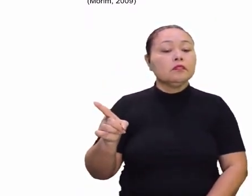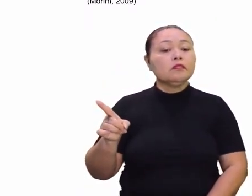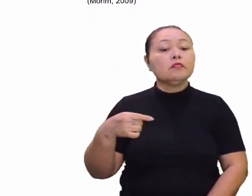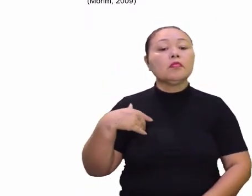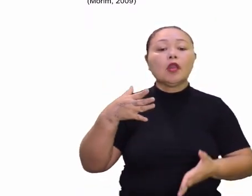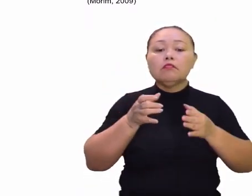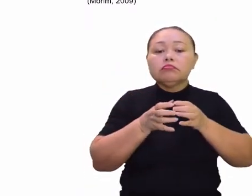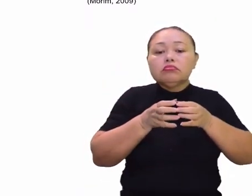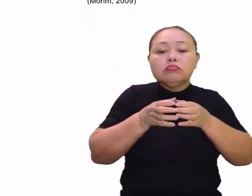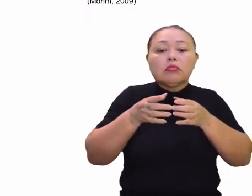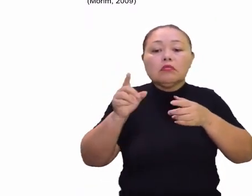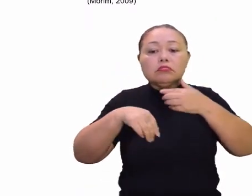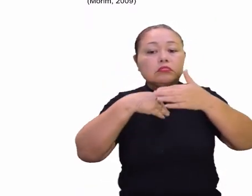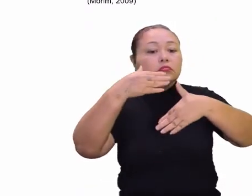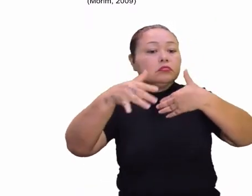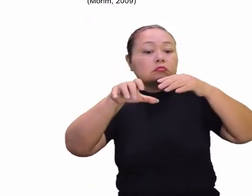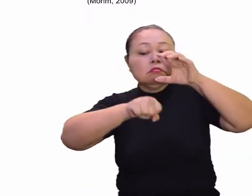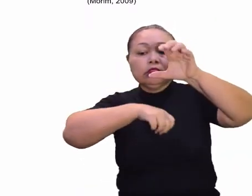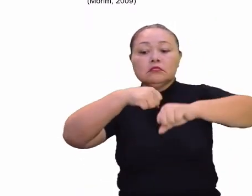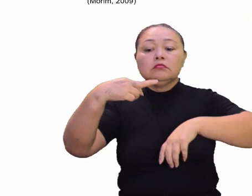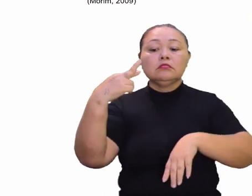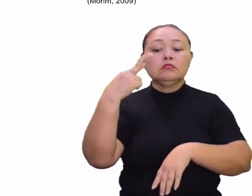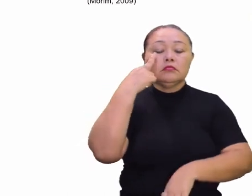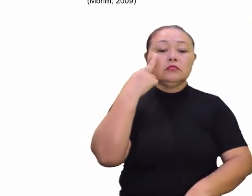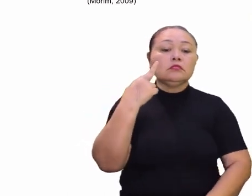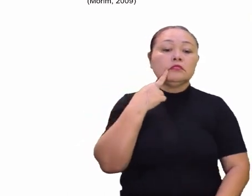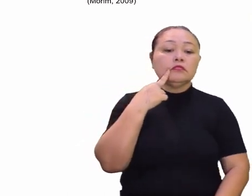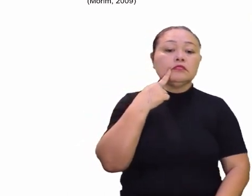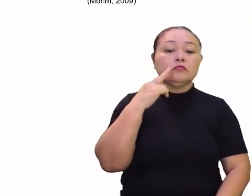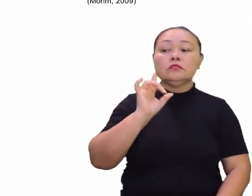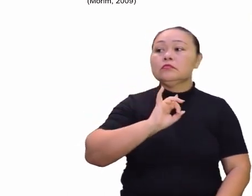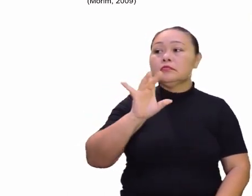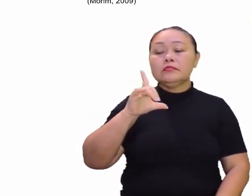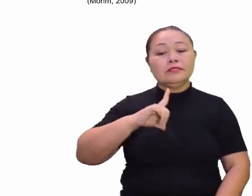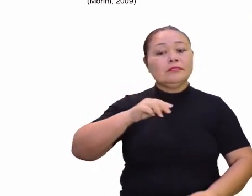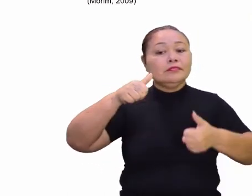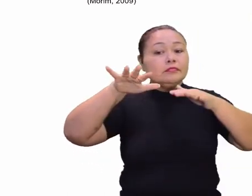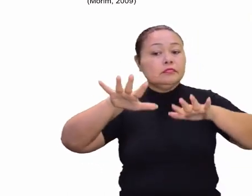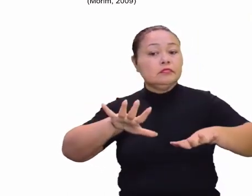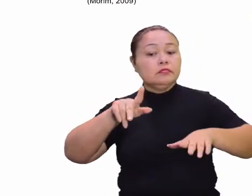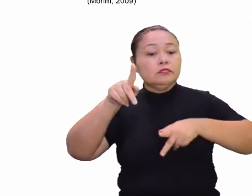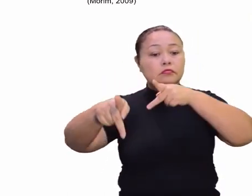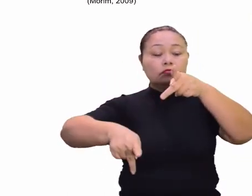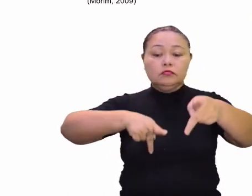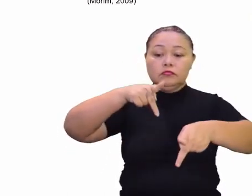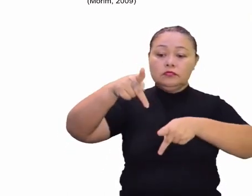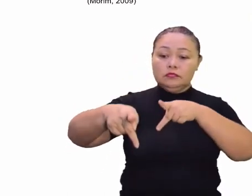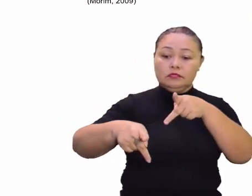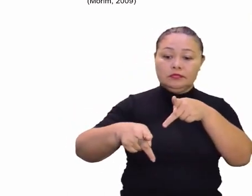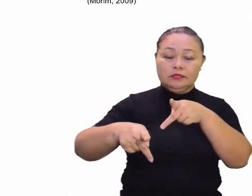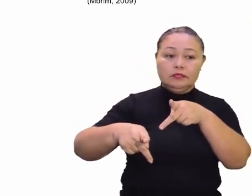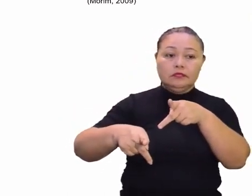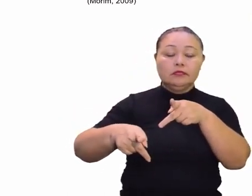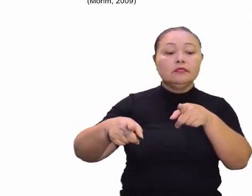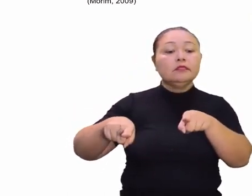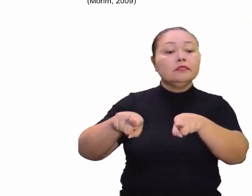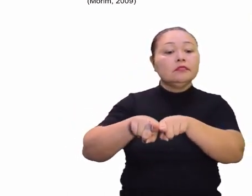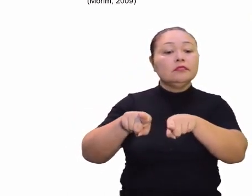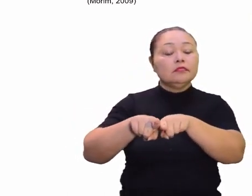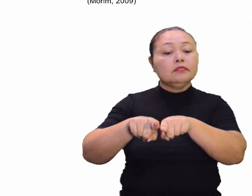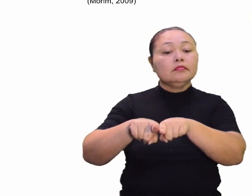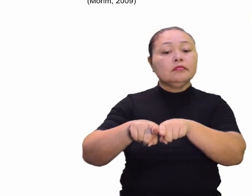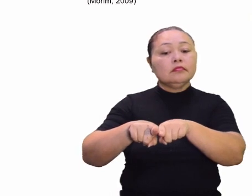Essa expedição concorreu para o processo de ocupação de Rondônia, não só pela implantação destes povoados,